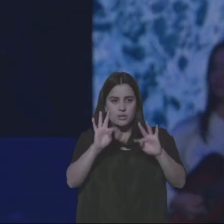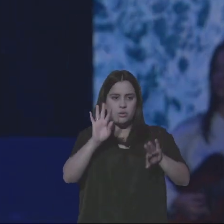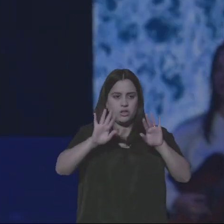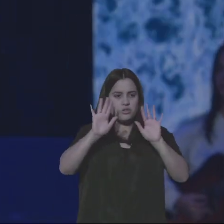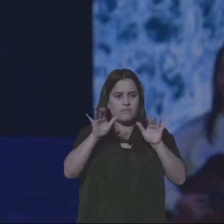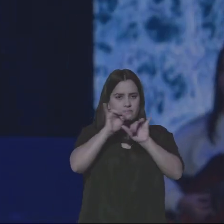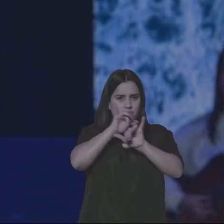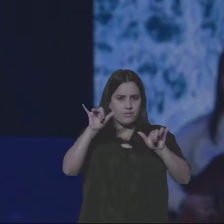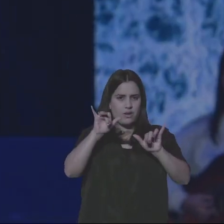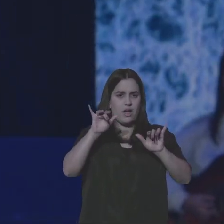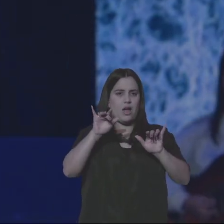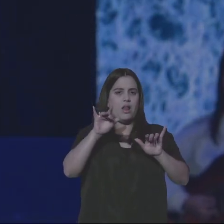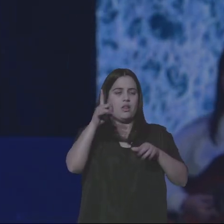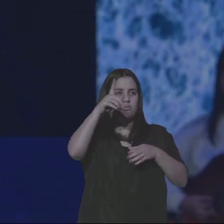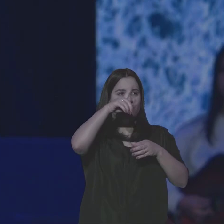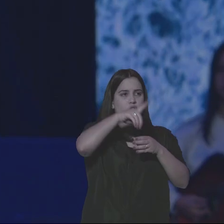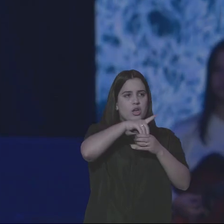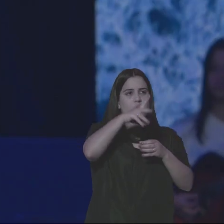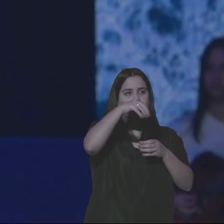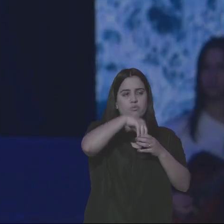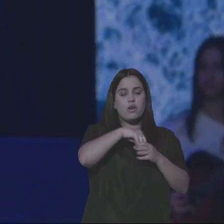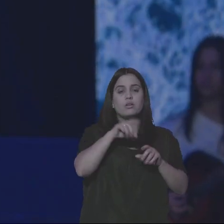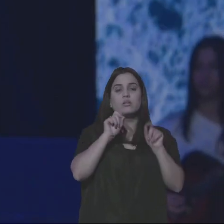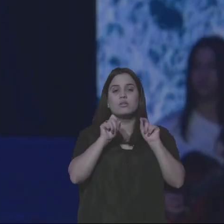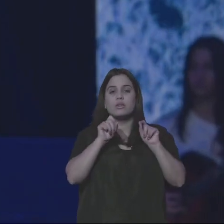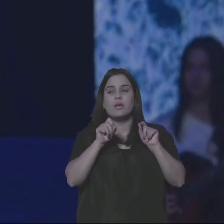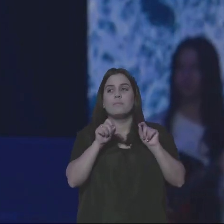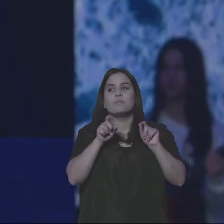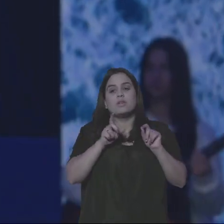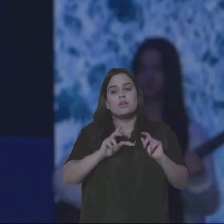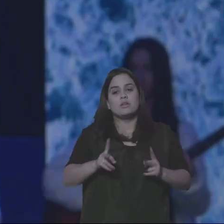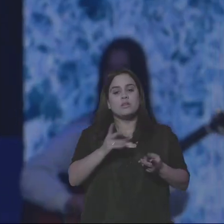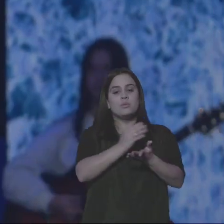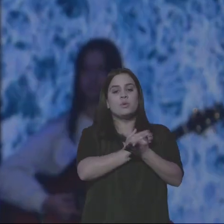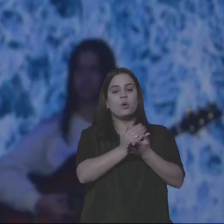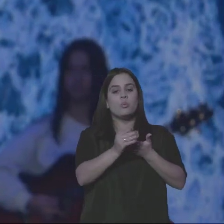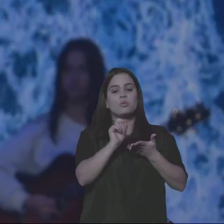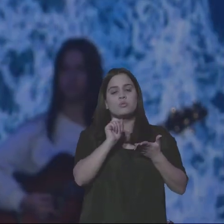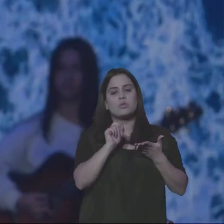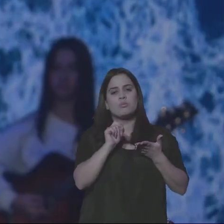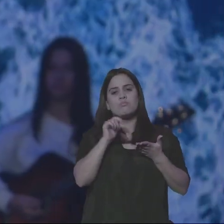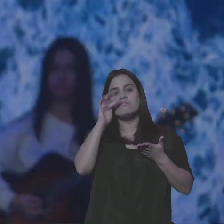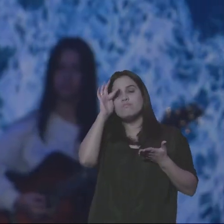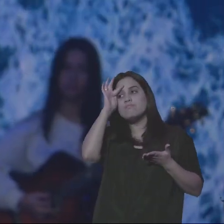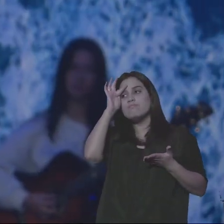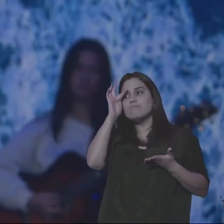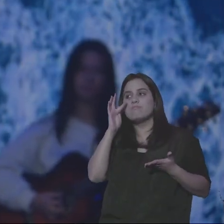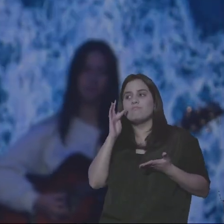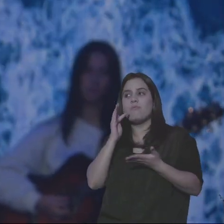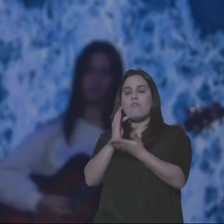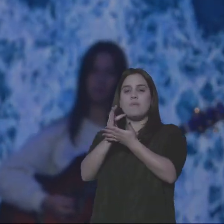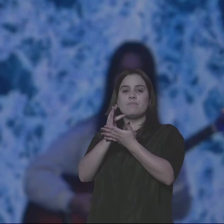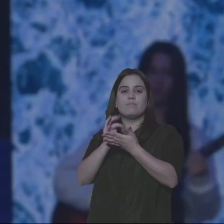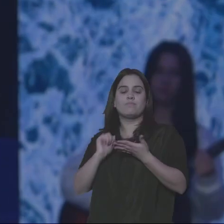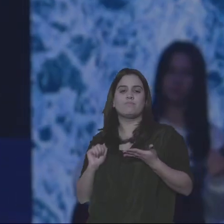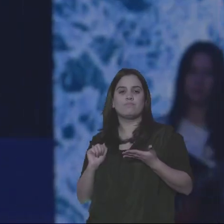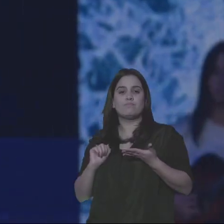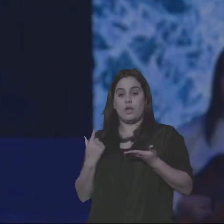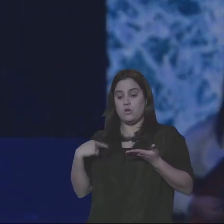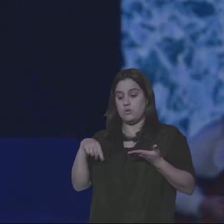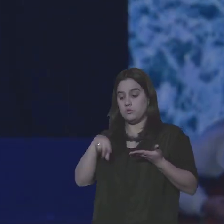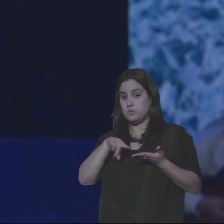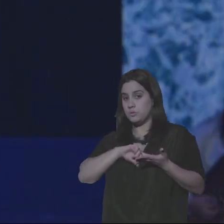no momento de dízimos e ofertas, você vai ver que sempre começa com um passo de fé, com um passo nosso em que a